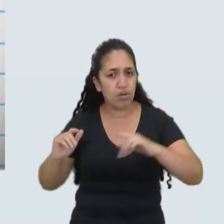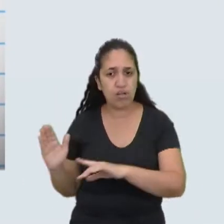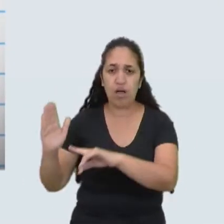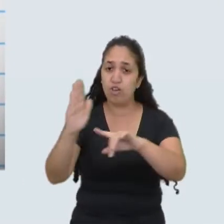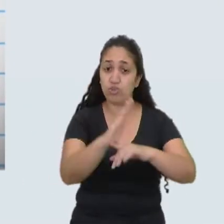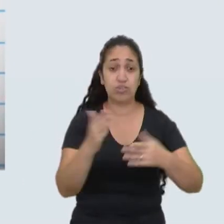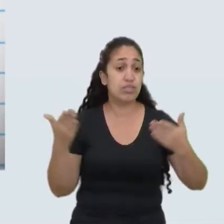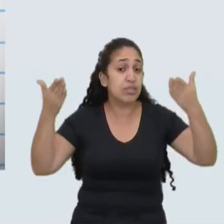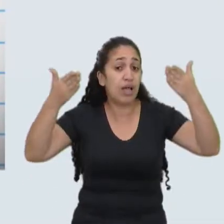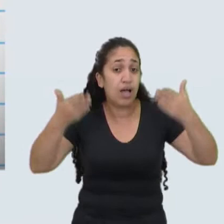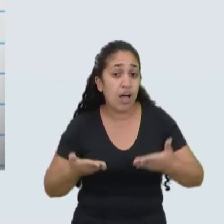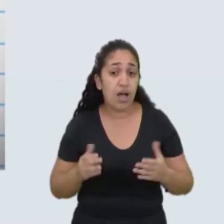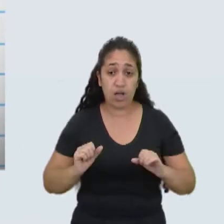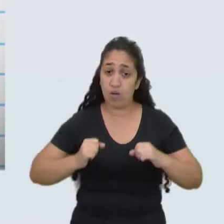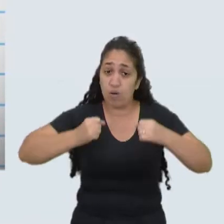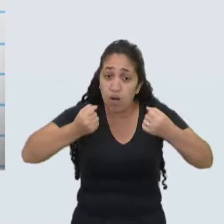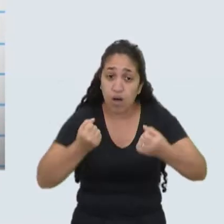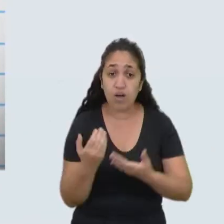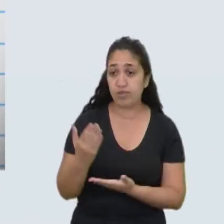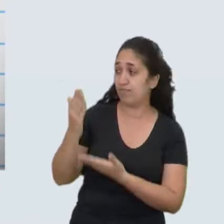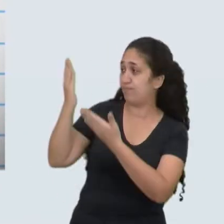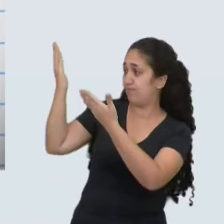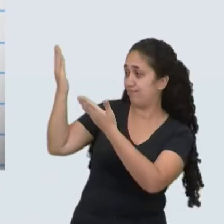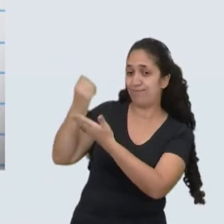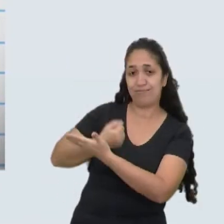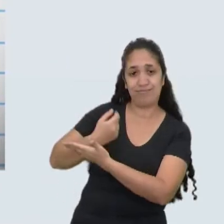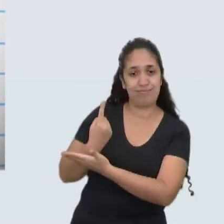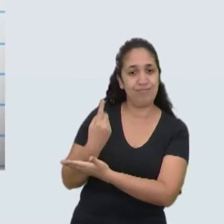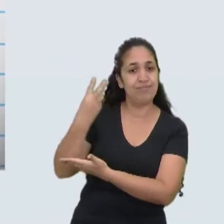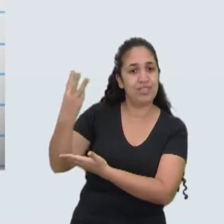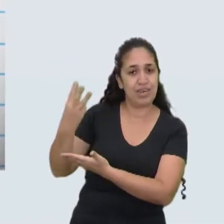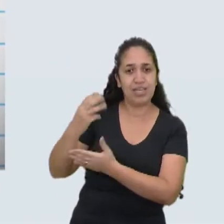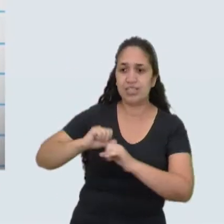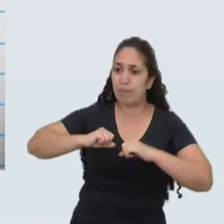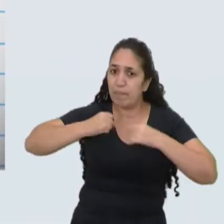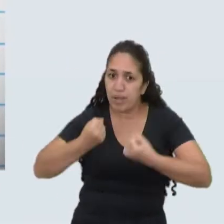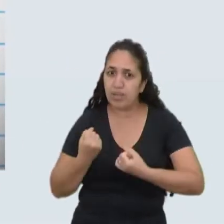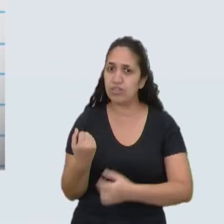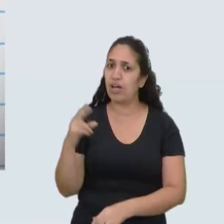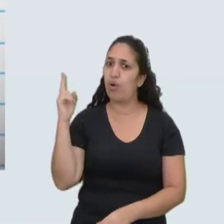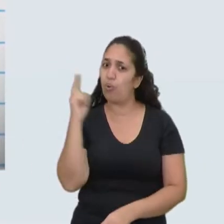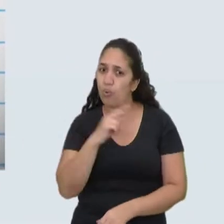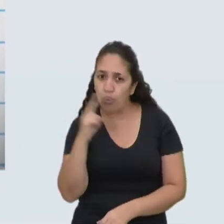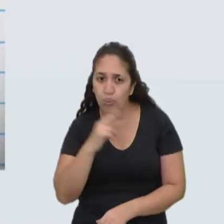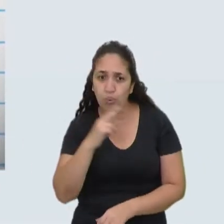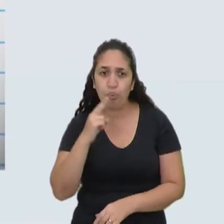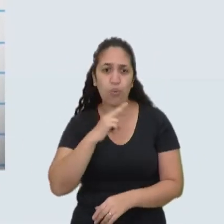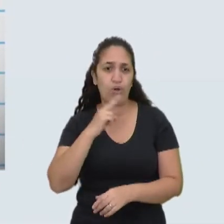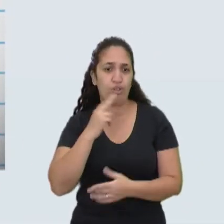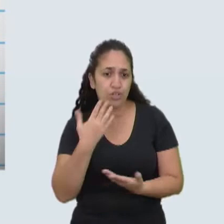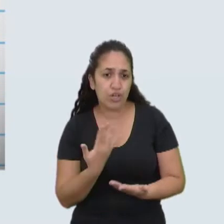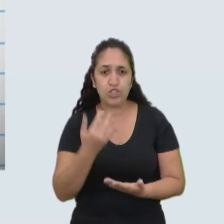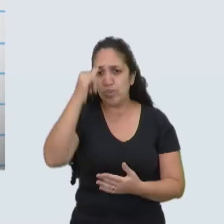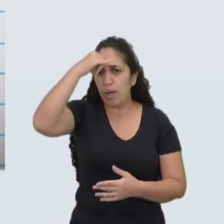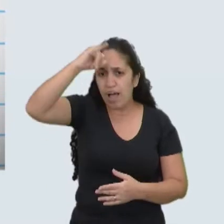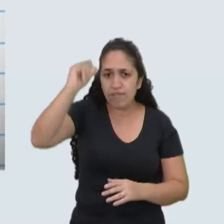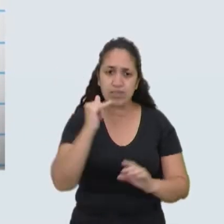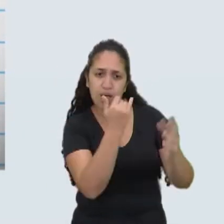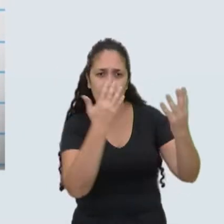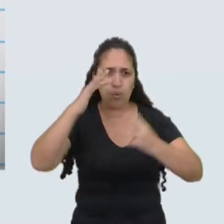agir agora! Como o próprio ODS 13 diz, devemos tomar medidas urgentes para combater a mudança do clima e seus